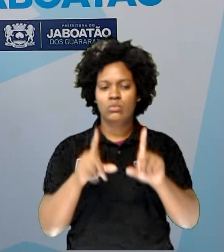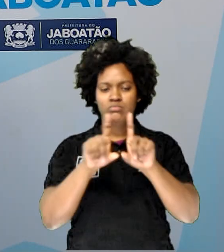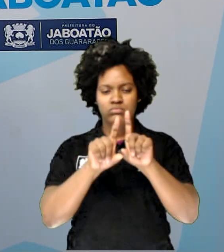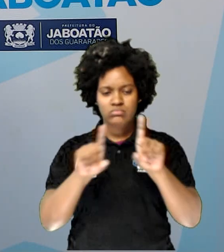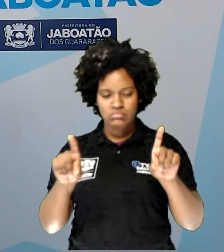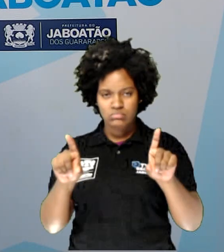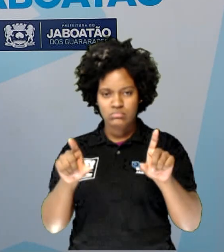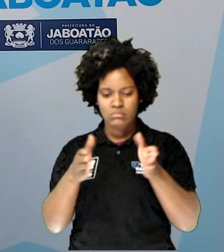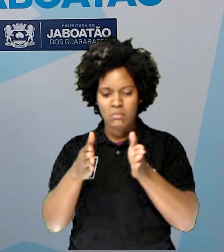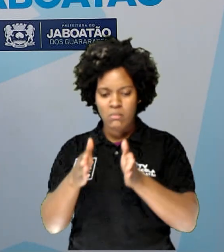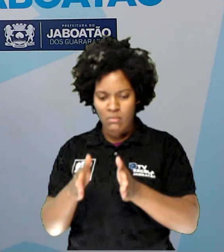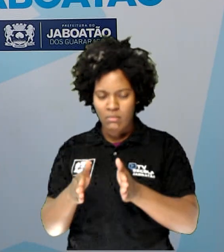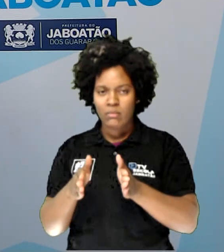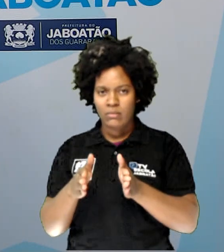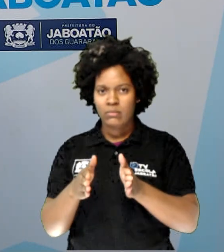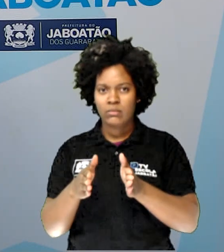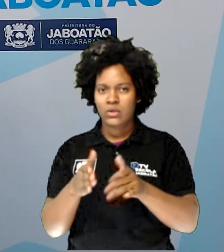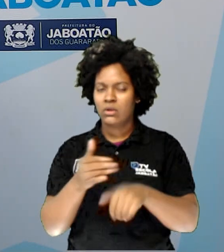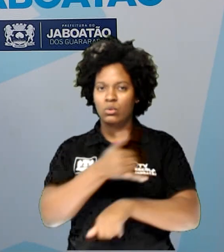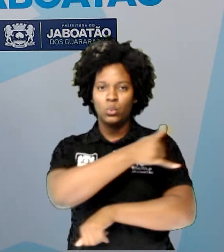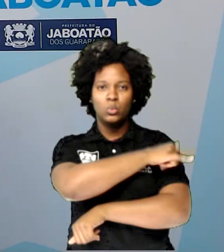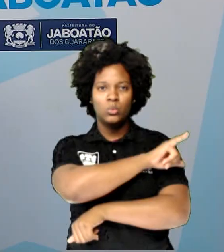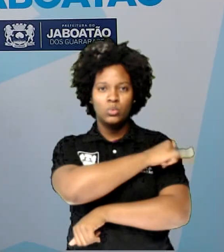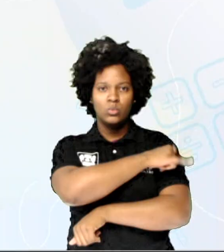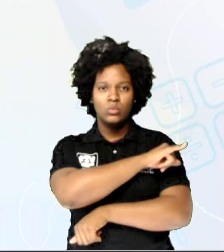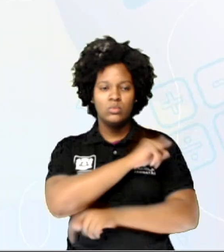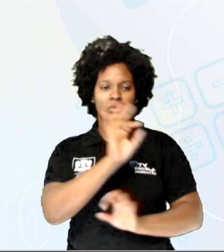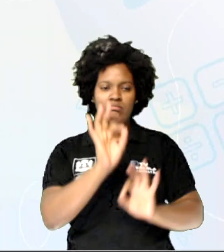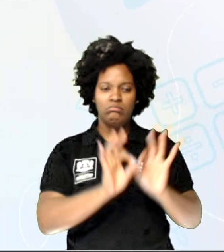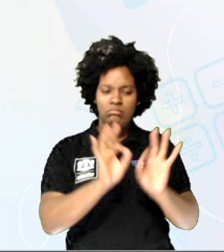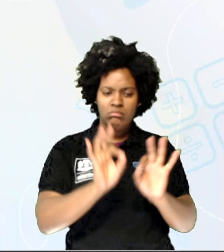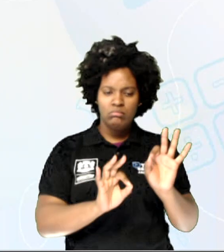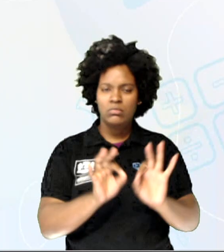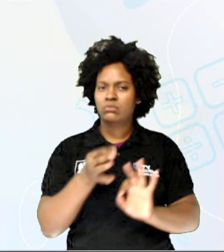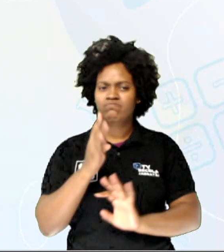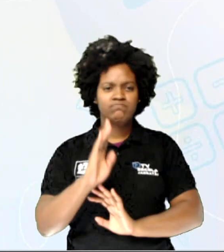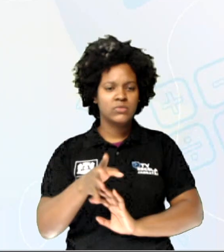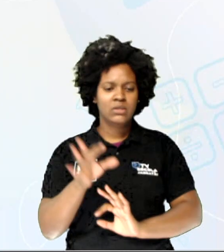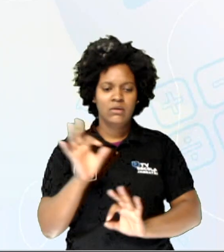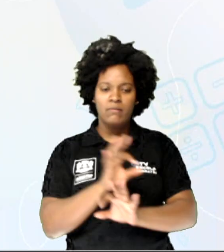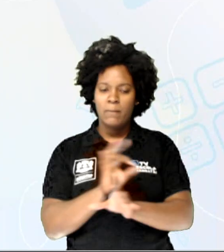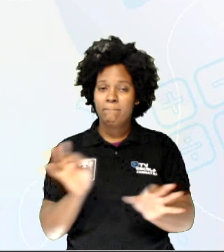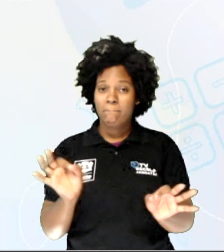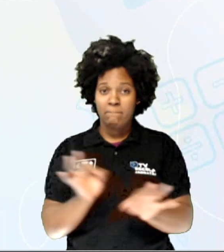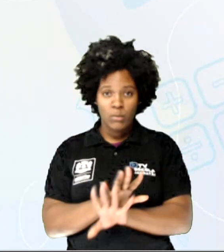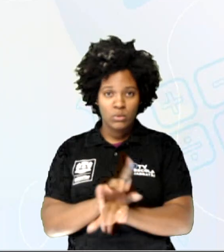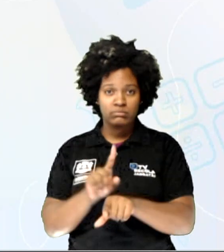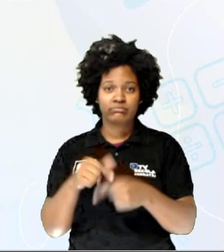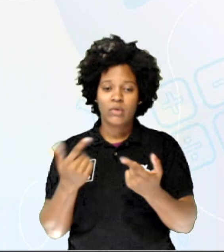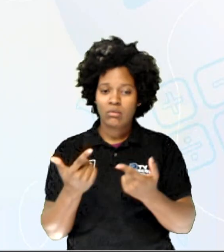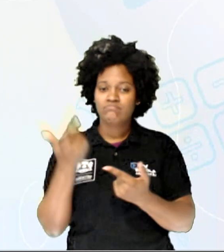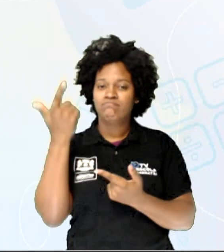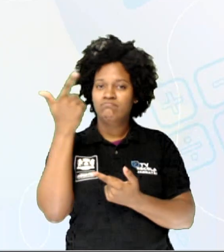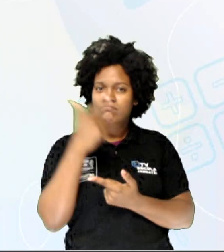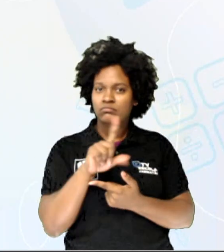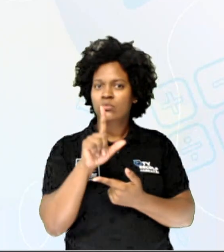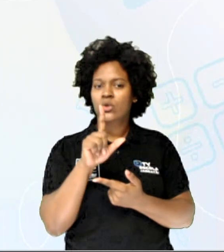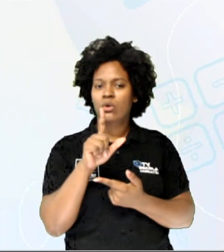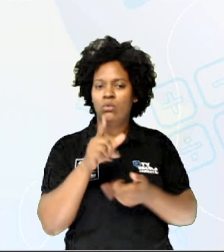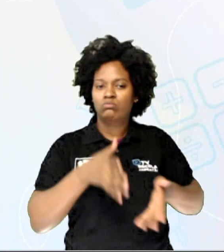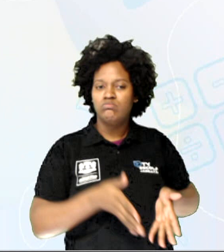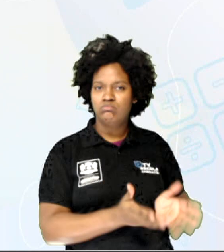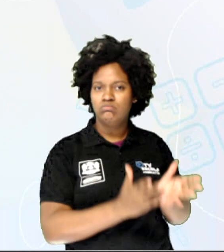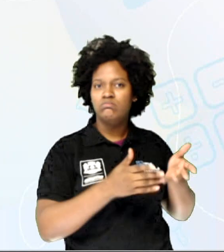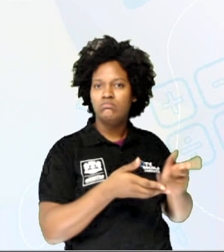fragmento, no caso do Rio de Janeiro, essa arrumação já estava arquitetada, mas ganhou um impulso